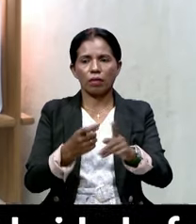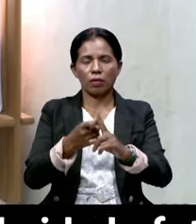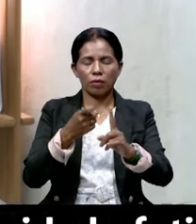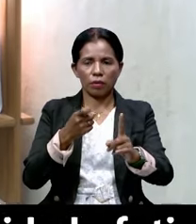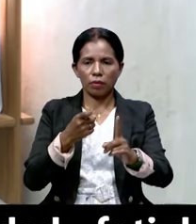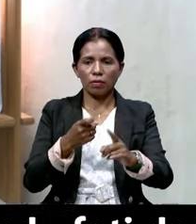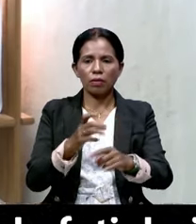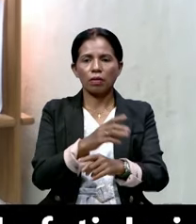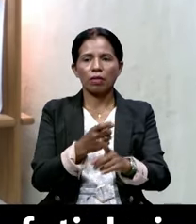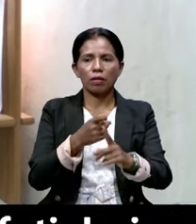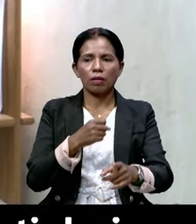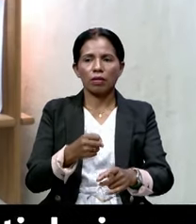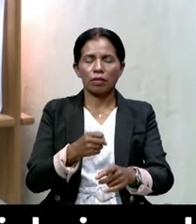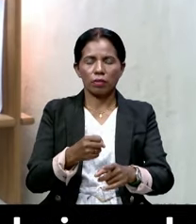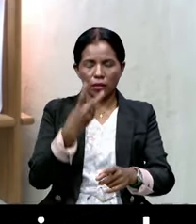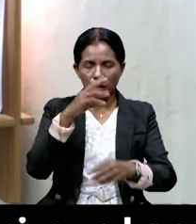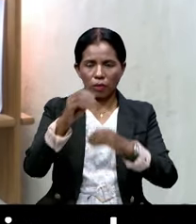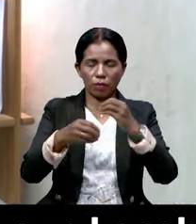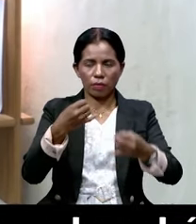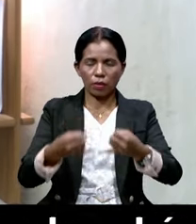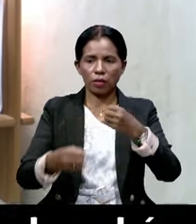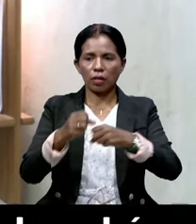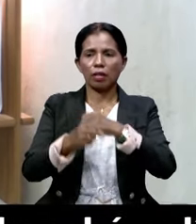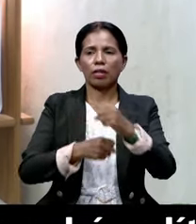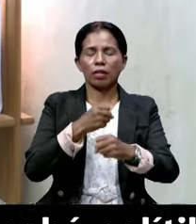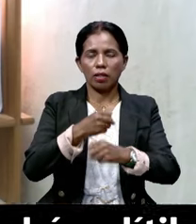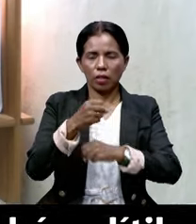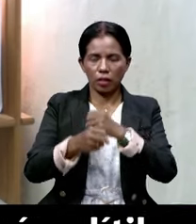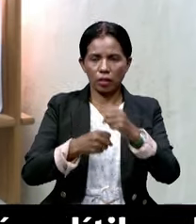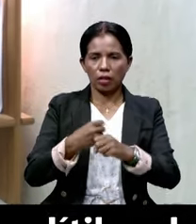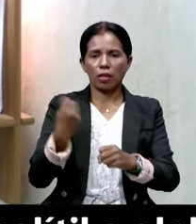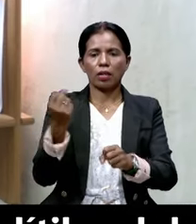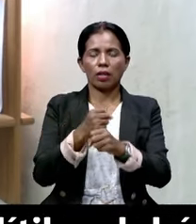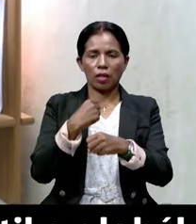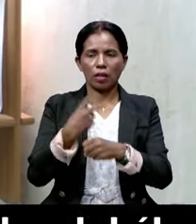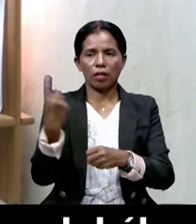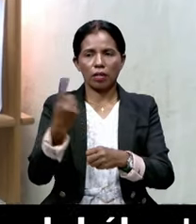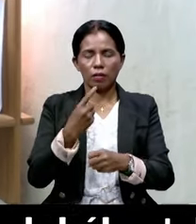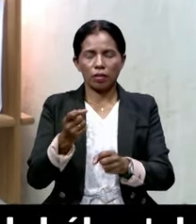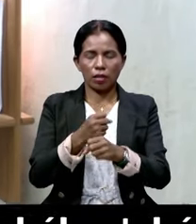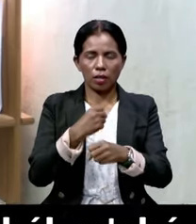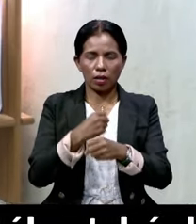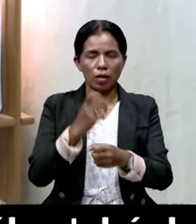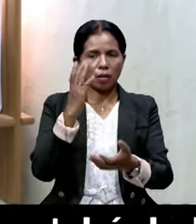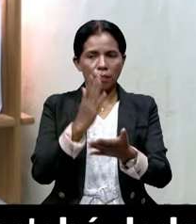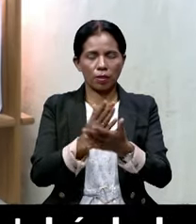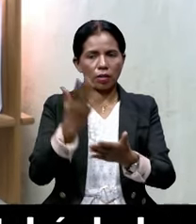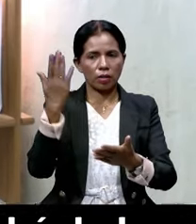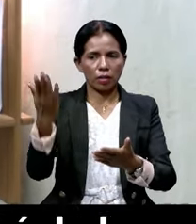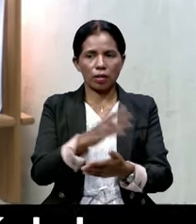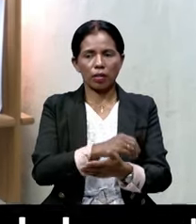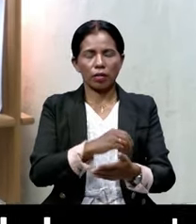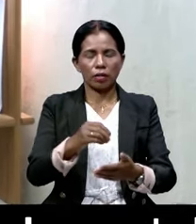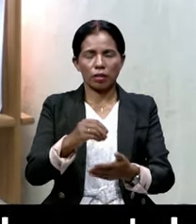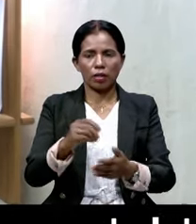parte da sociedade jurídica, né? Nebe tina, halo bebê, medida de prevenção. E a moça, a questão